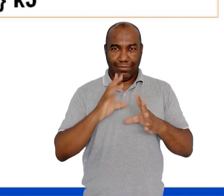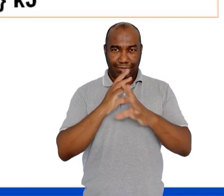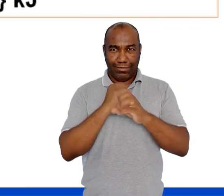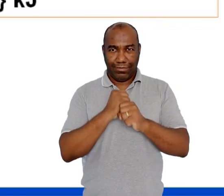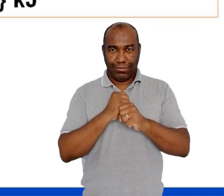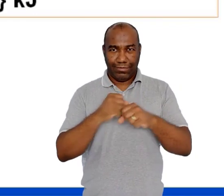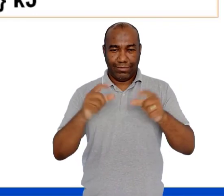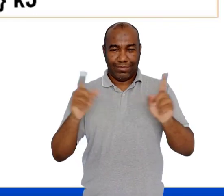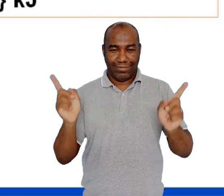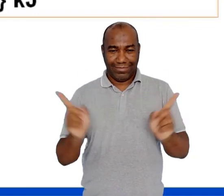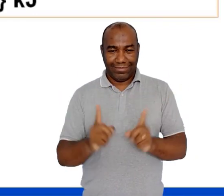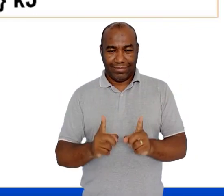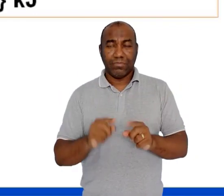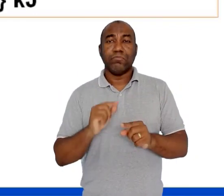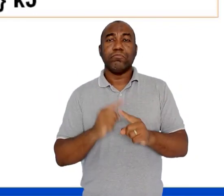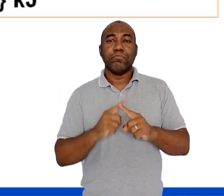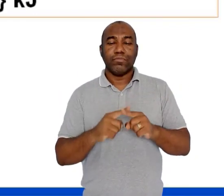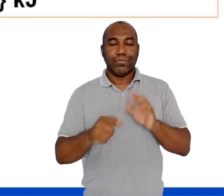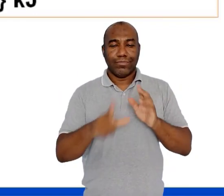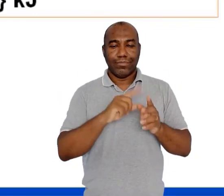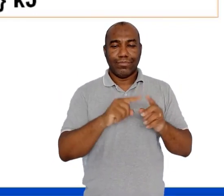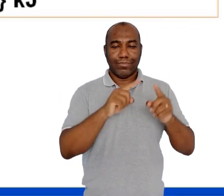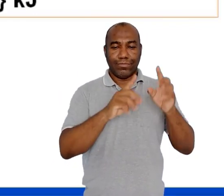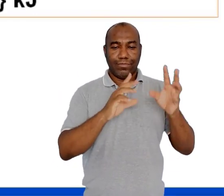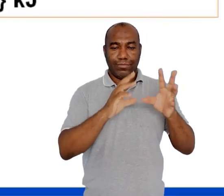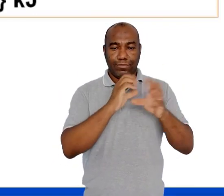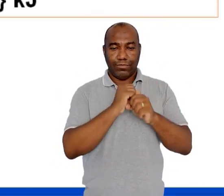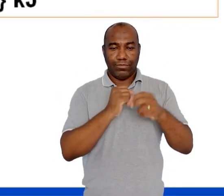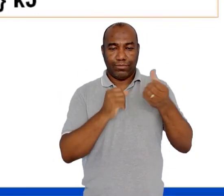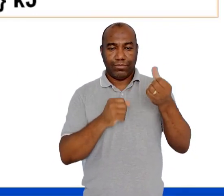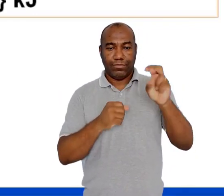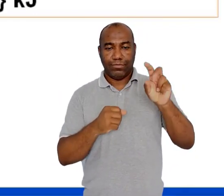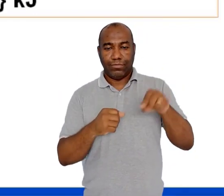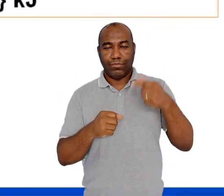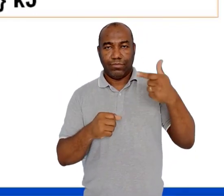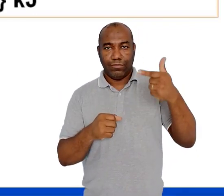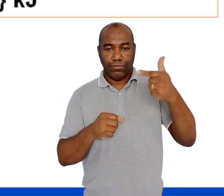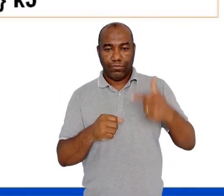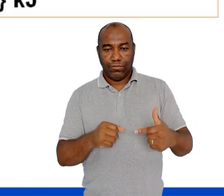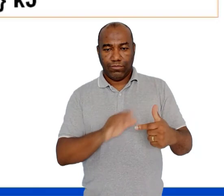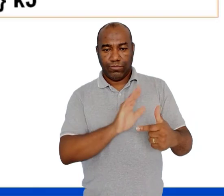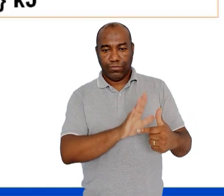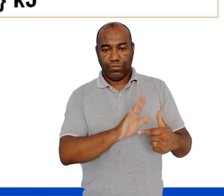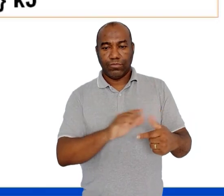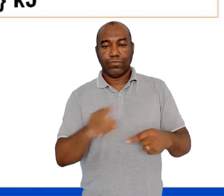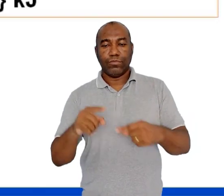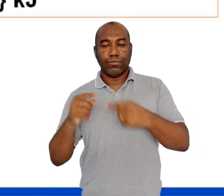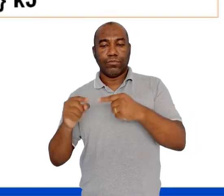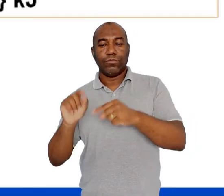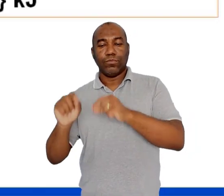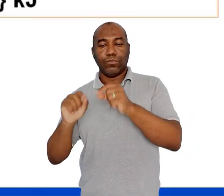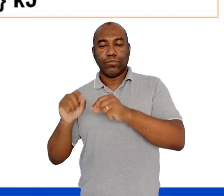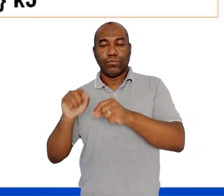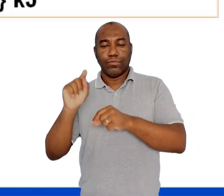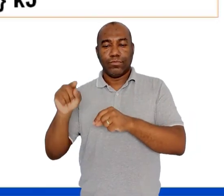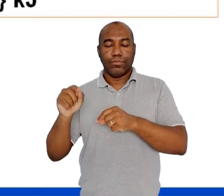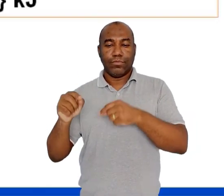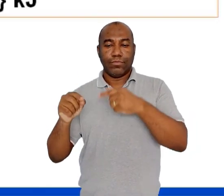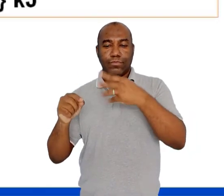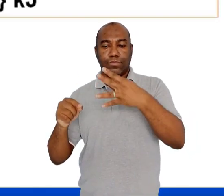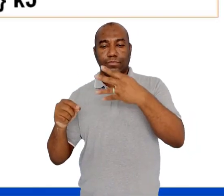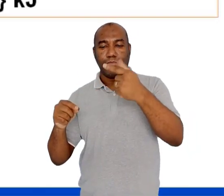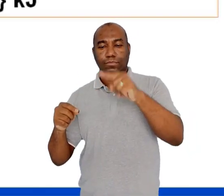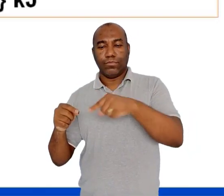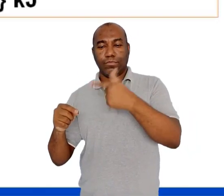aqui... 612 é a entalpia dos reagentes e o 65,2 é a entalpia dos produtos. Eu